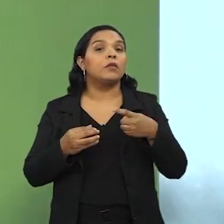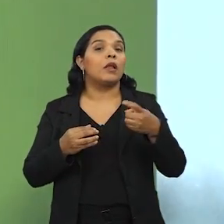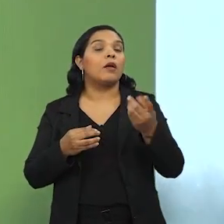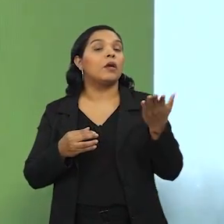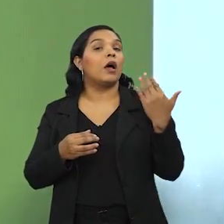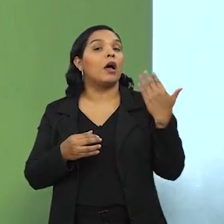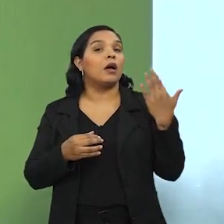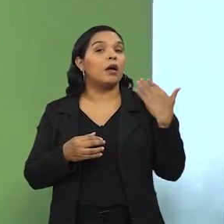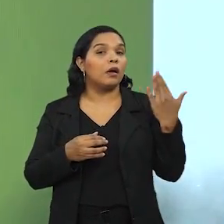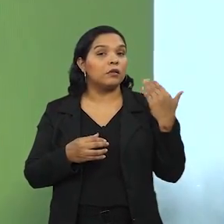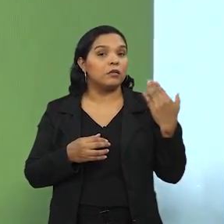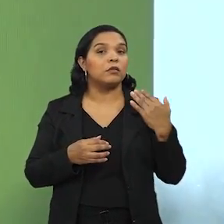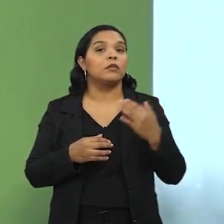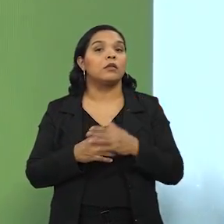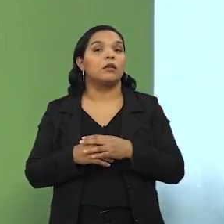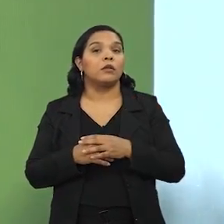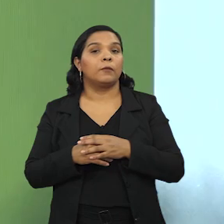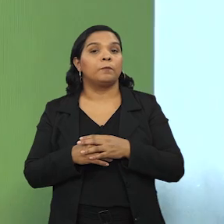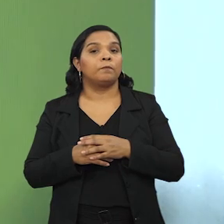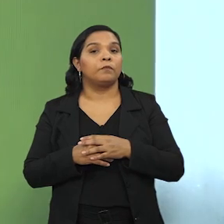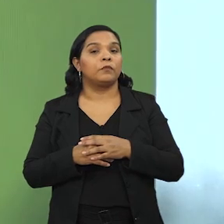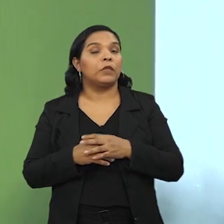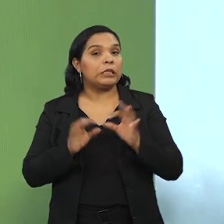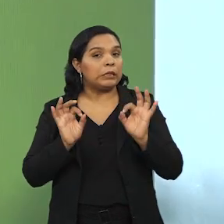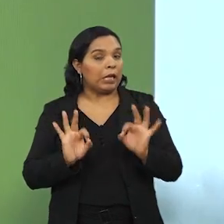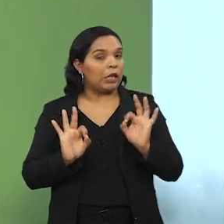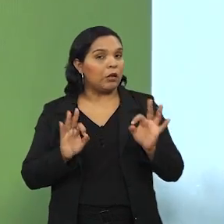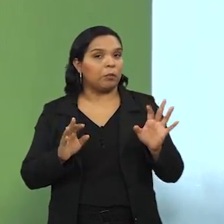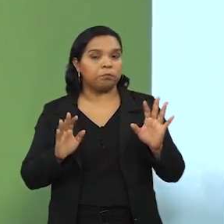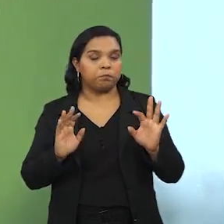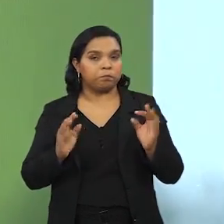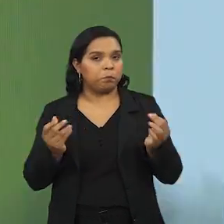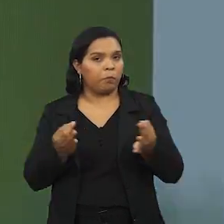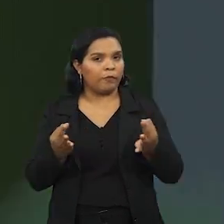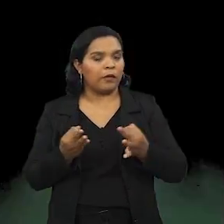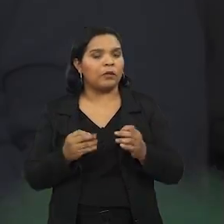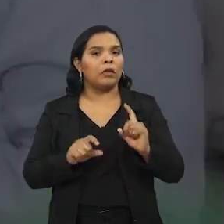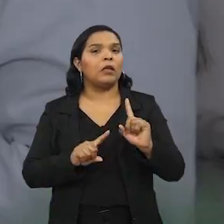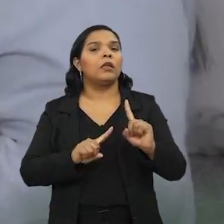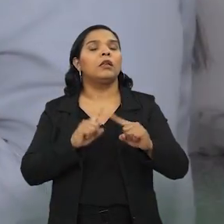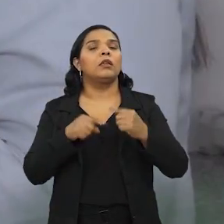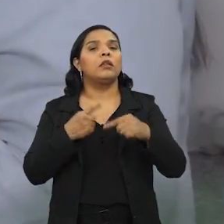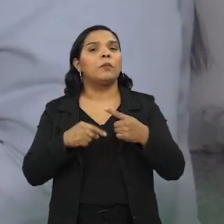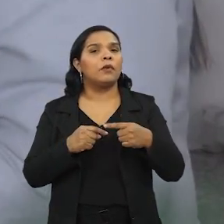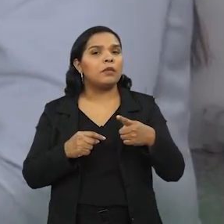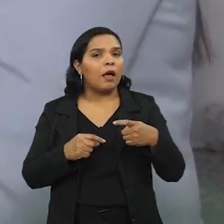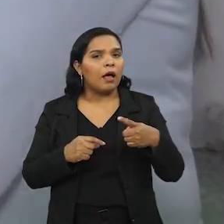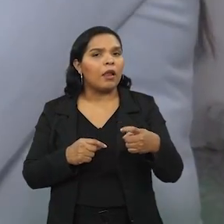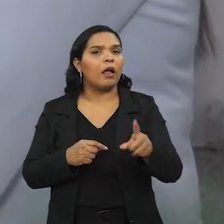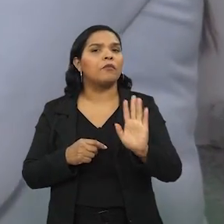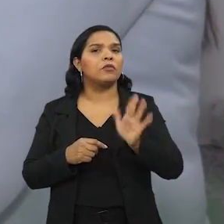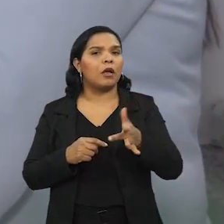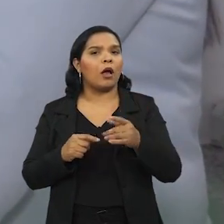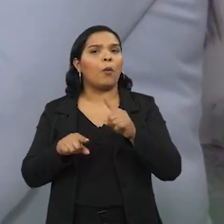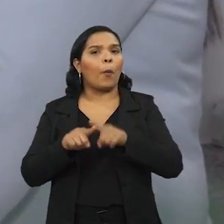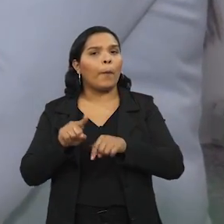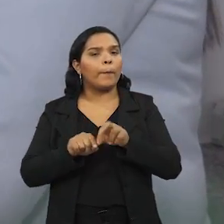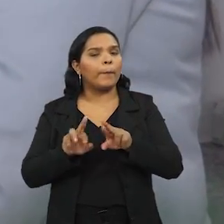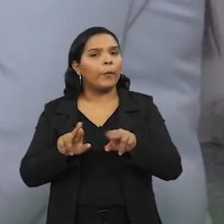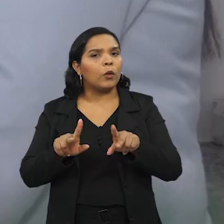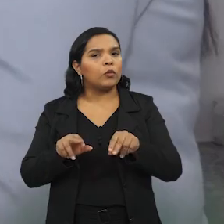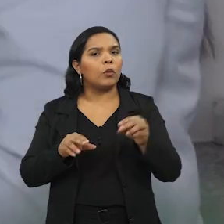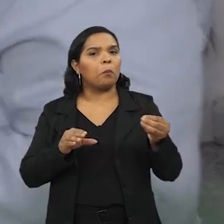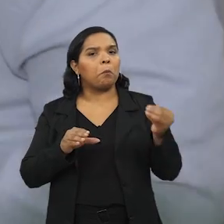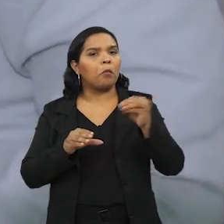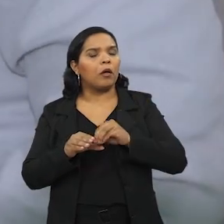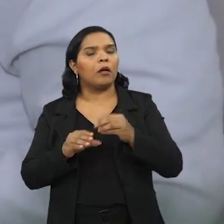consegue observar como essa larva era, né, com todos os seus organismos intactos e com a